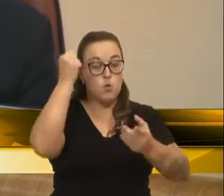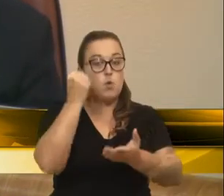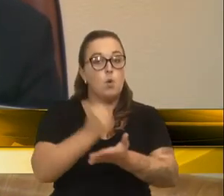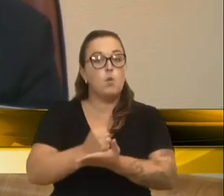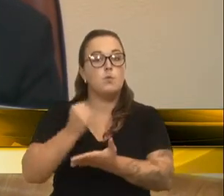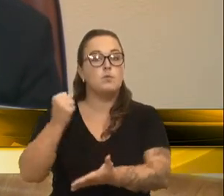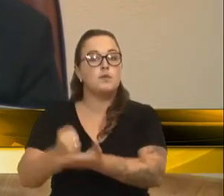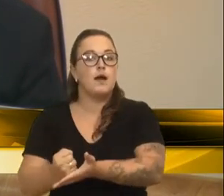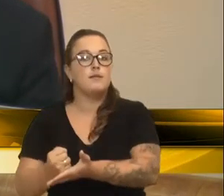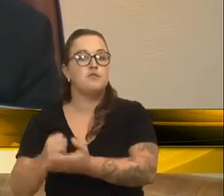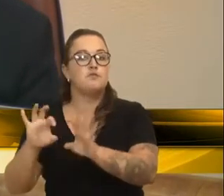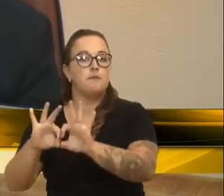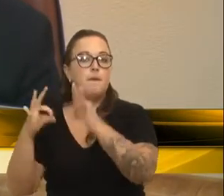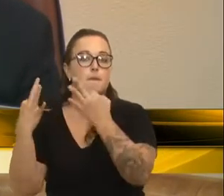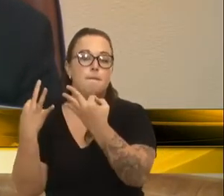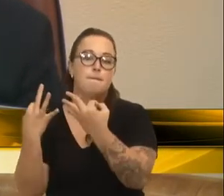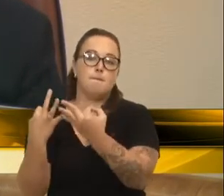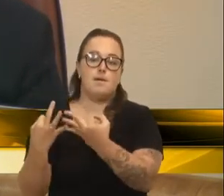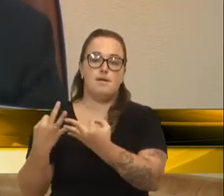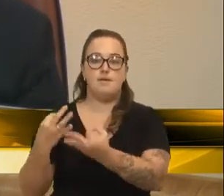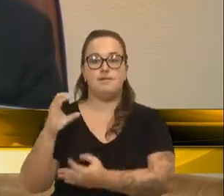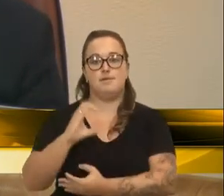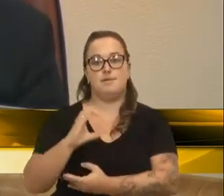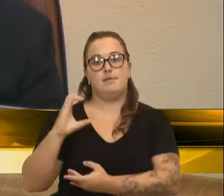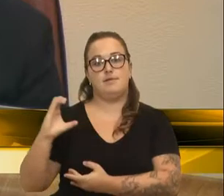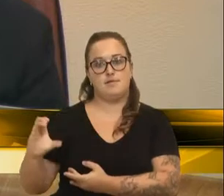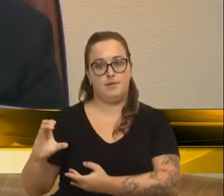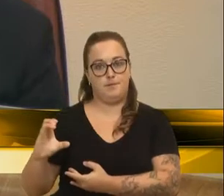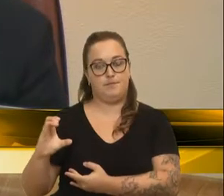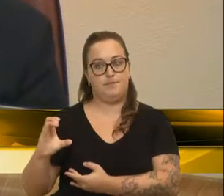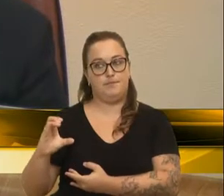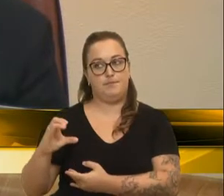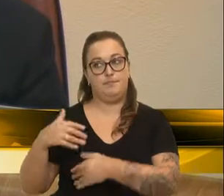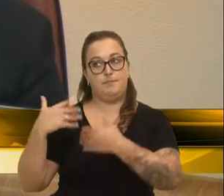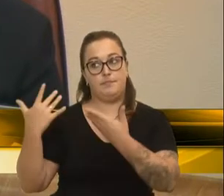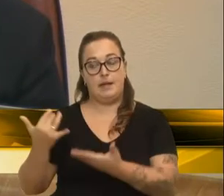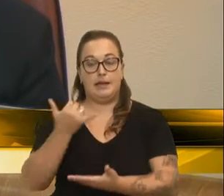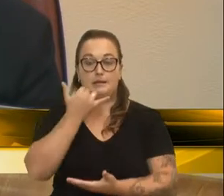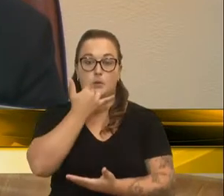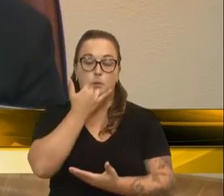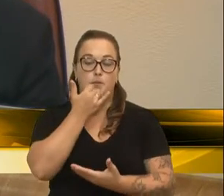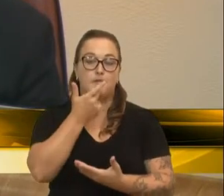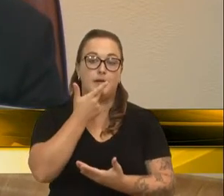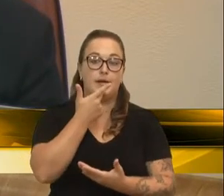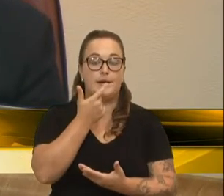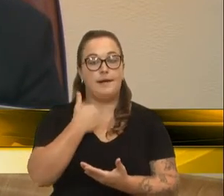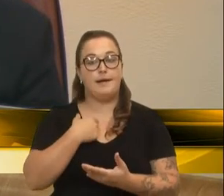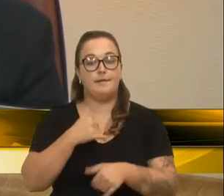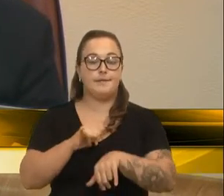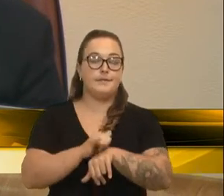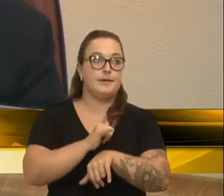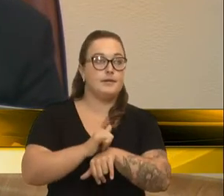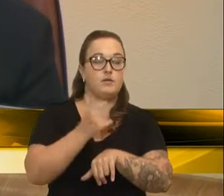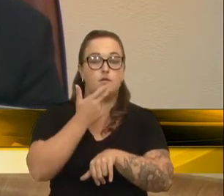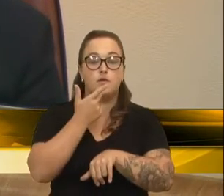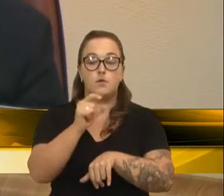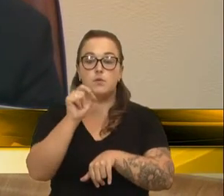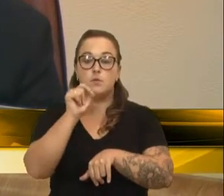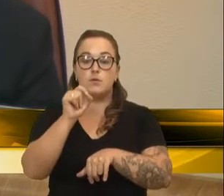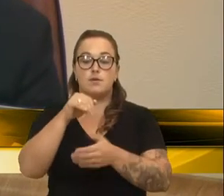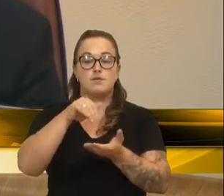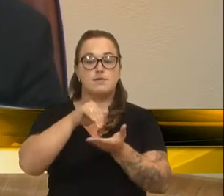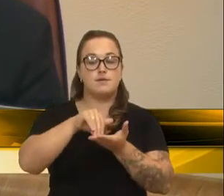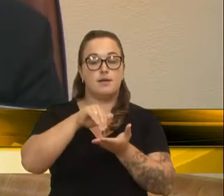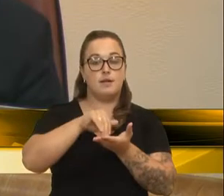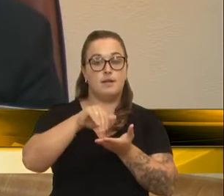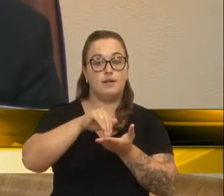em cargos de confiança em órgãos. A desculpa para esse ato imoral ocorrido na última sexta-feira foi dada pela secretária de Recursos